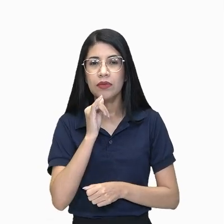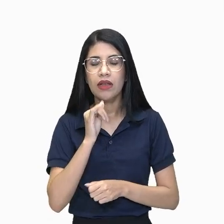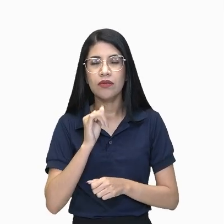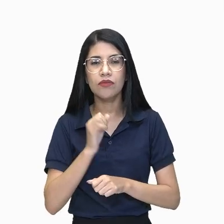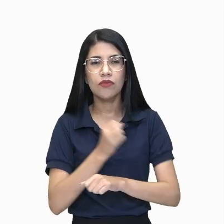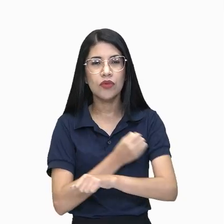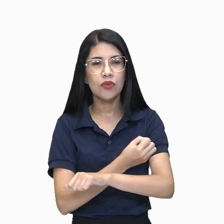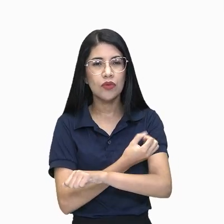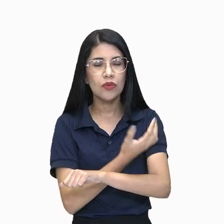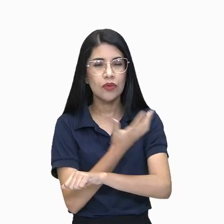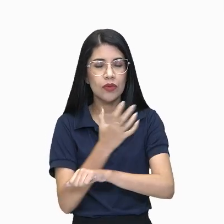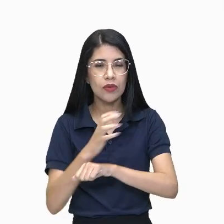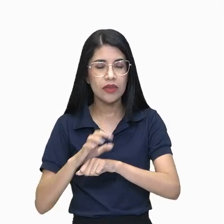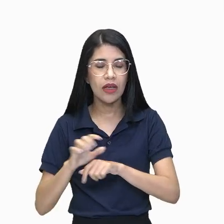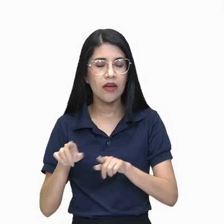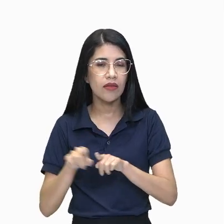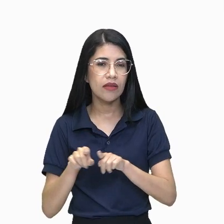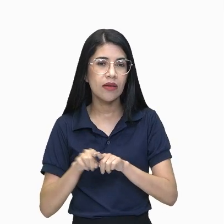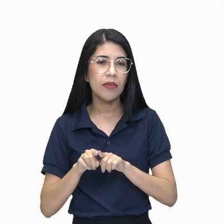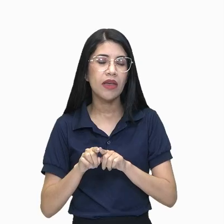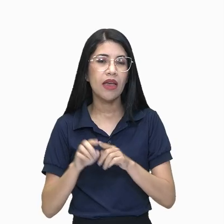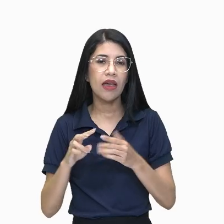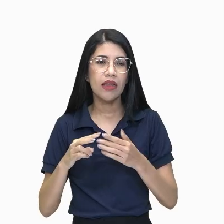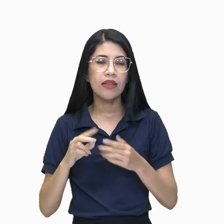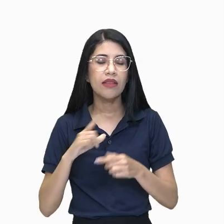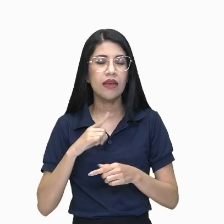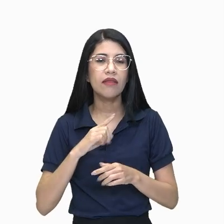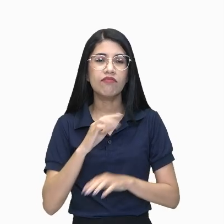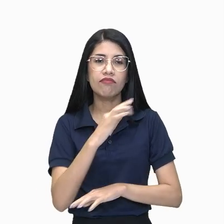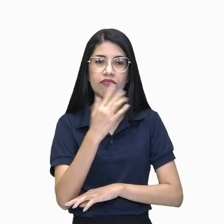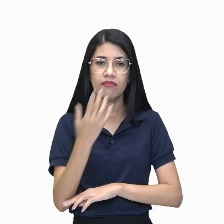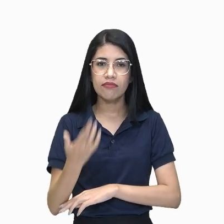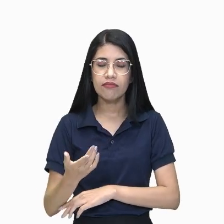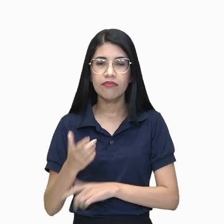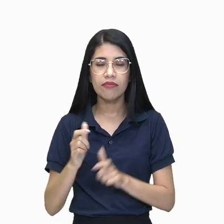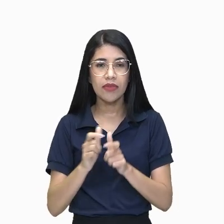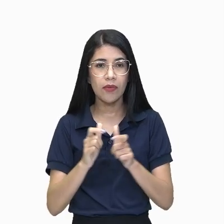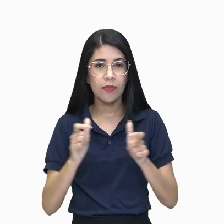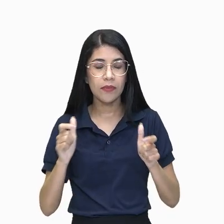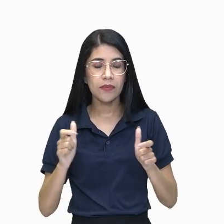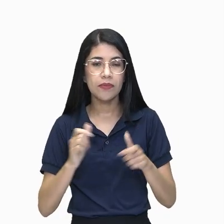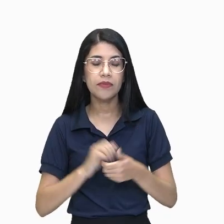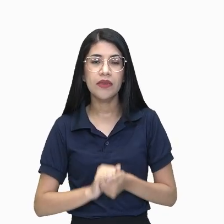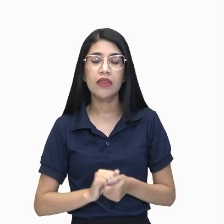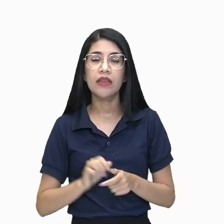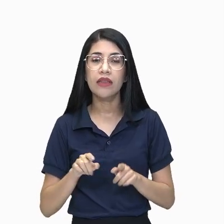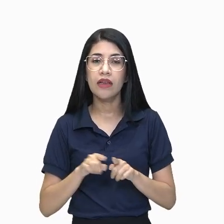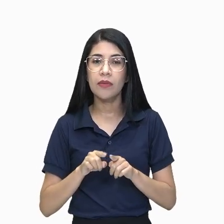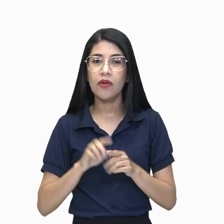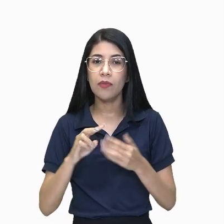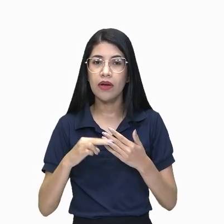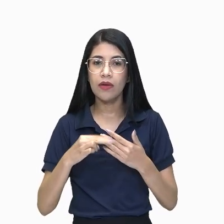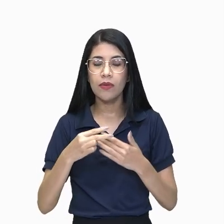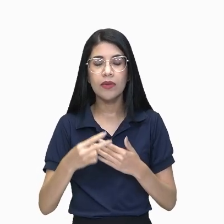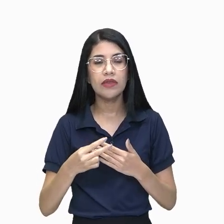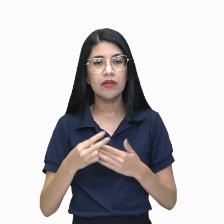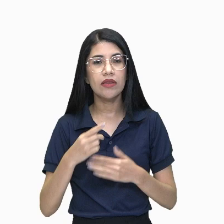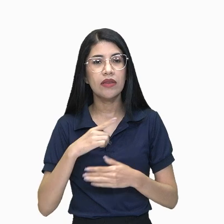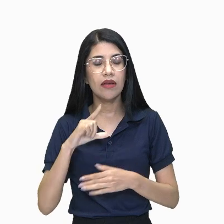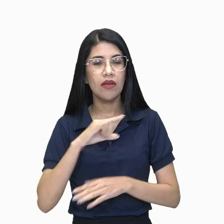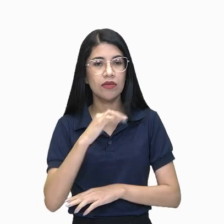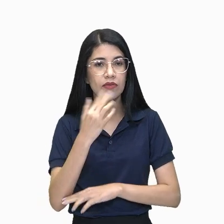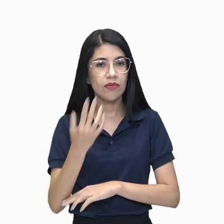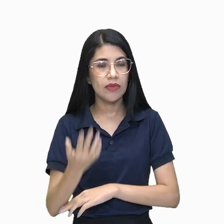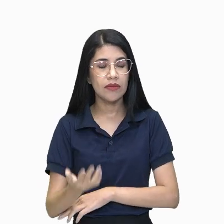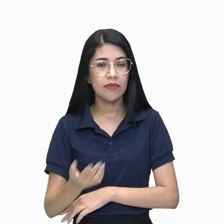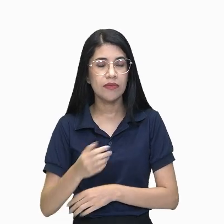pessoal, tem causado e provocado muito desmatamento. Então, a agricultura em larga escala, né, professora, ela é um vetor também muito importante aí nessa questão